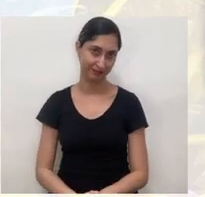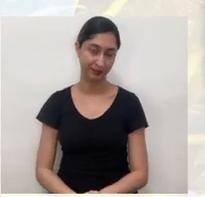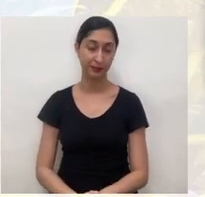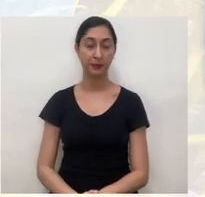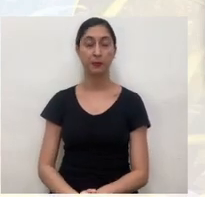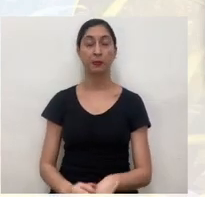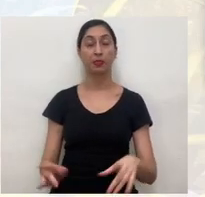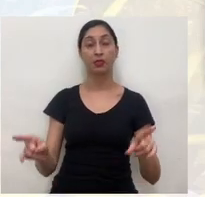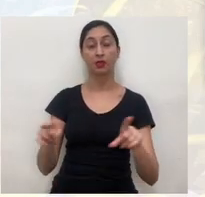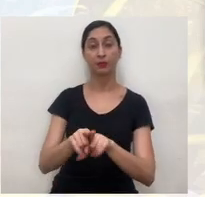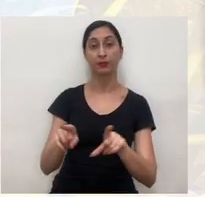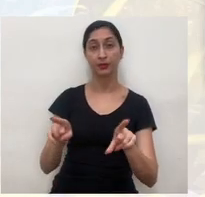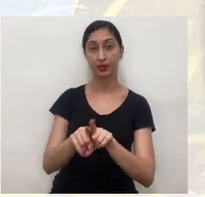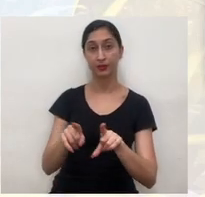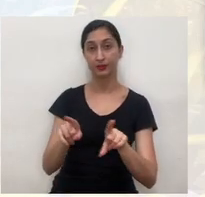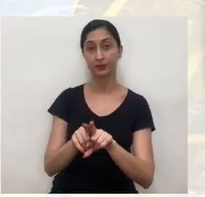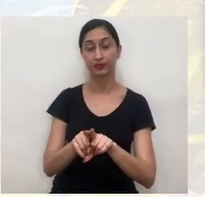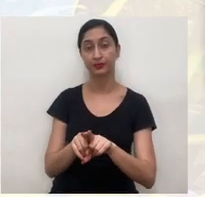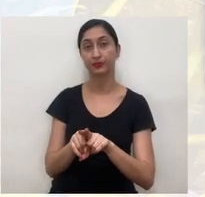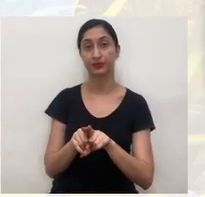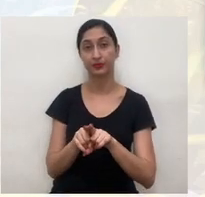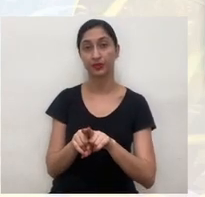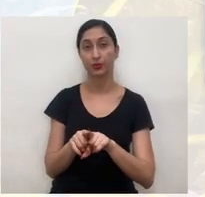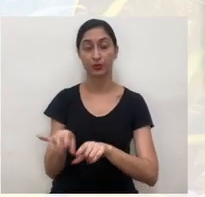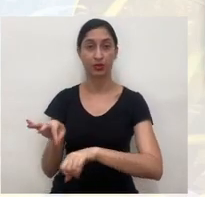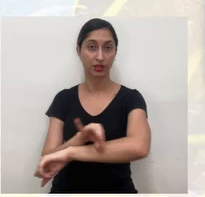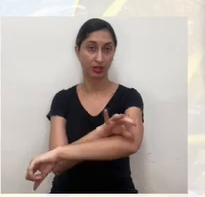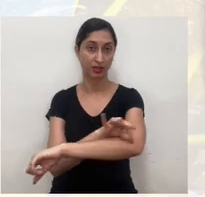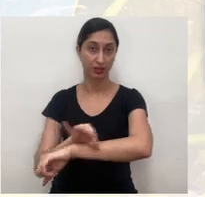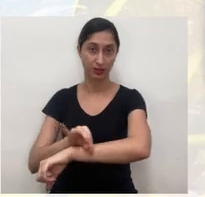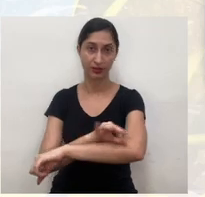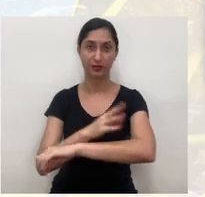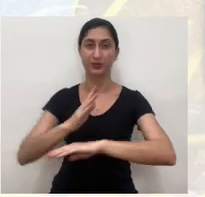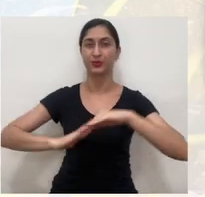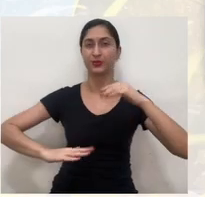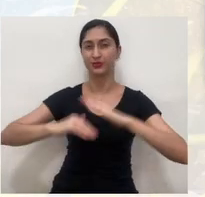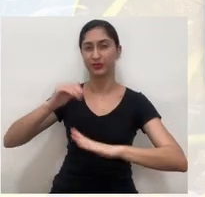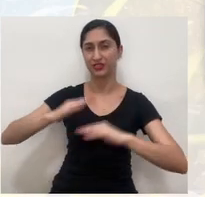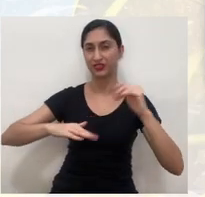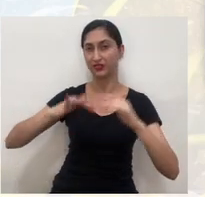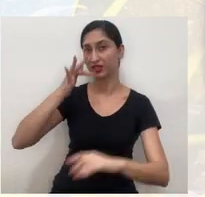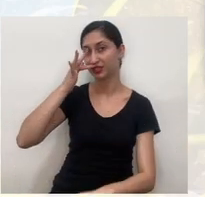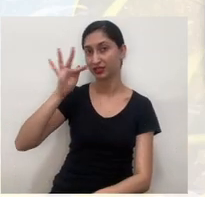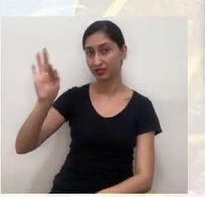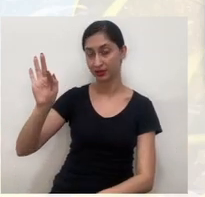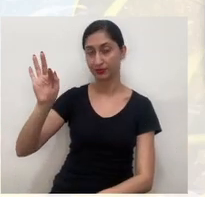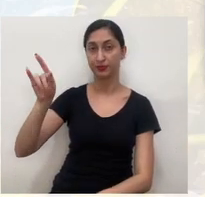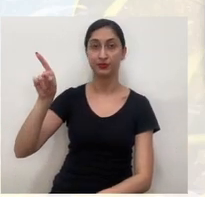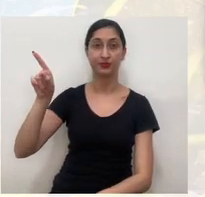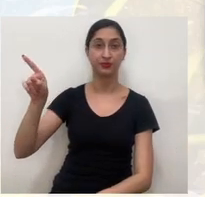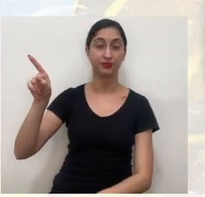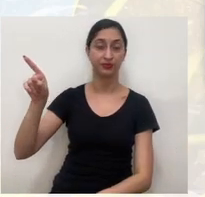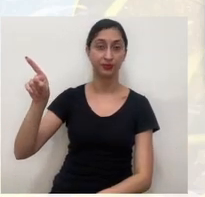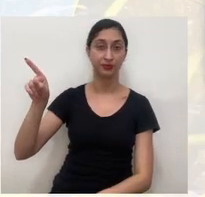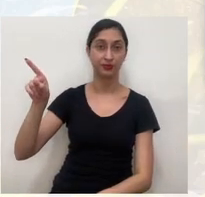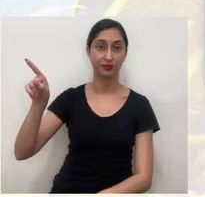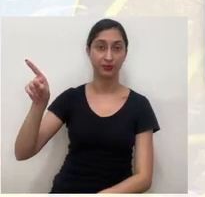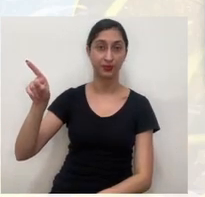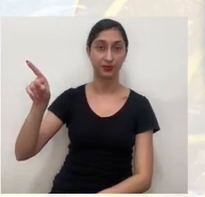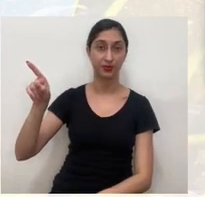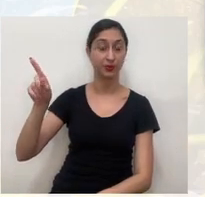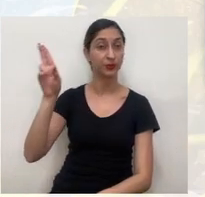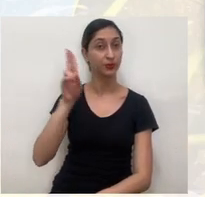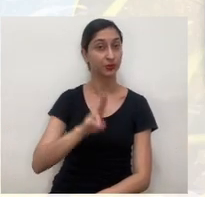é o arquiteto francês, paisagista francês, que usa